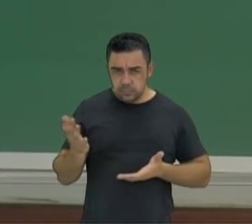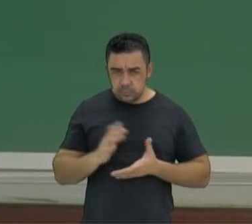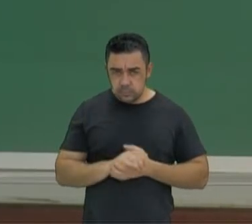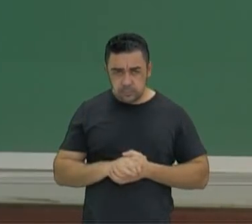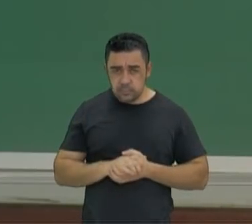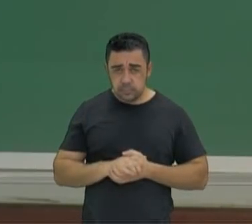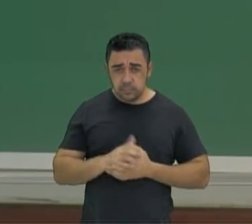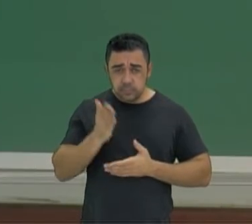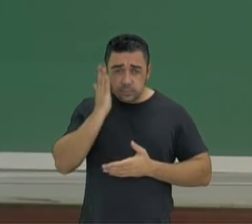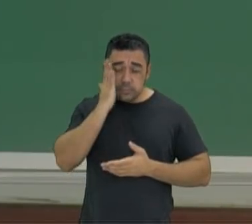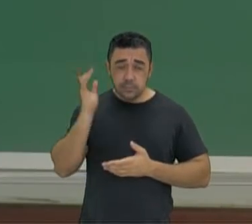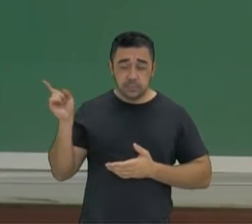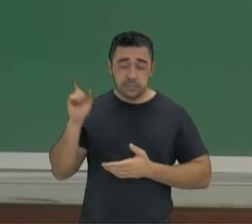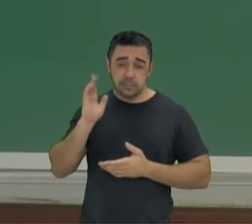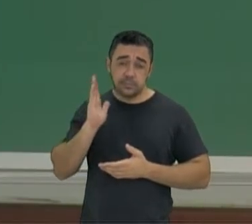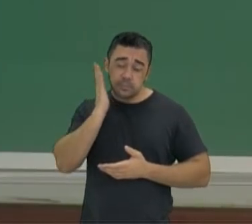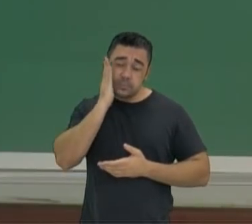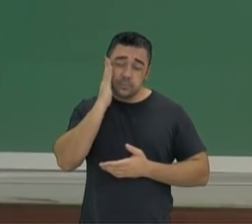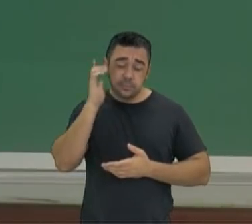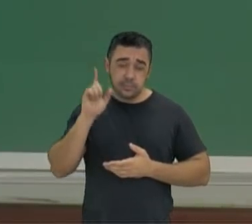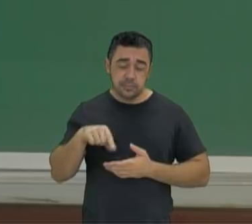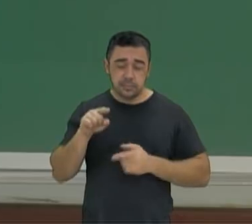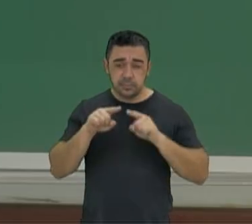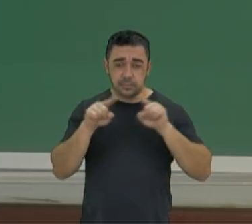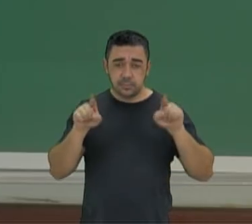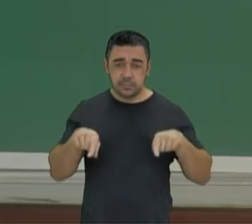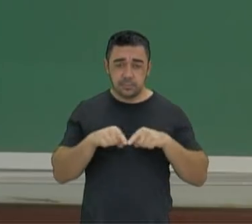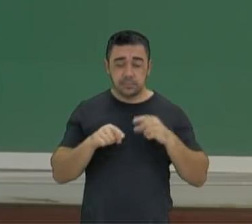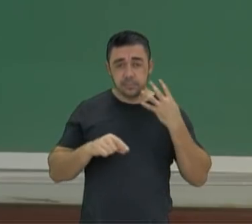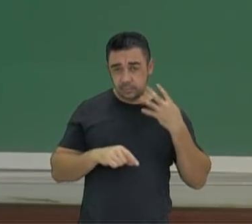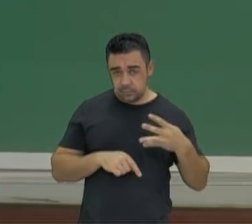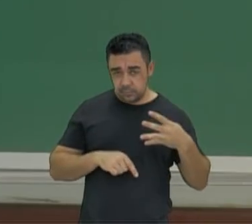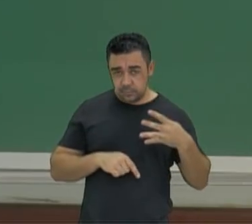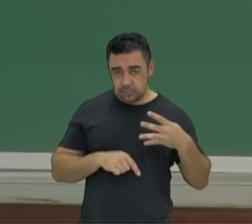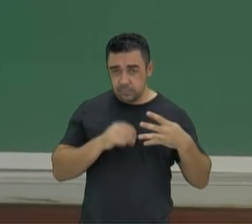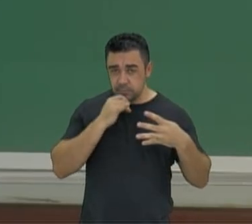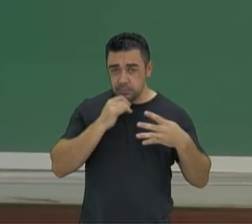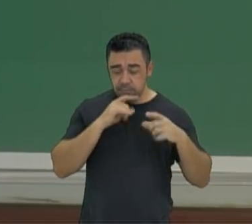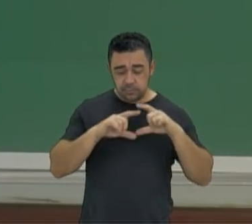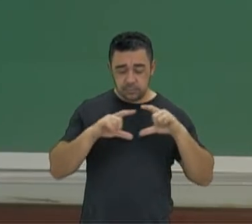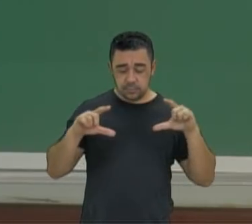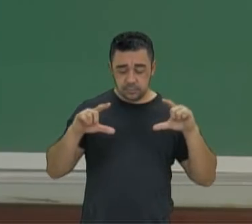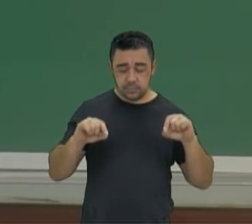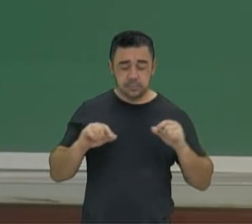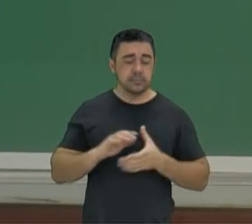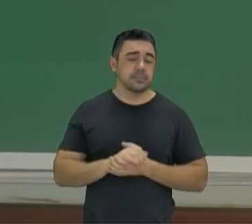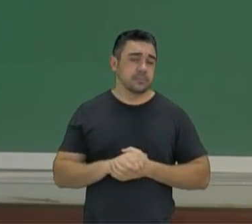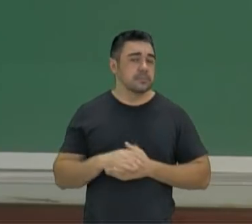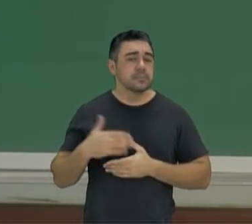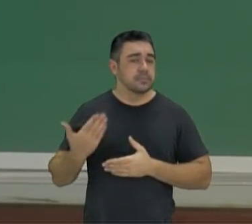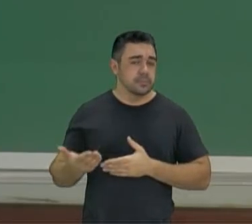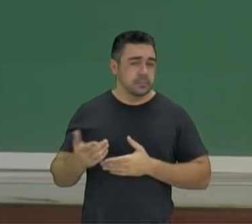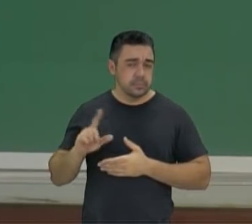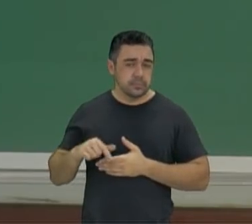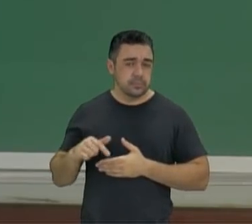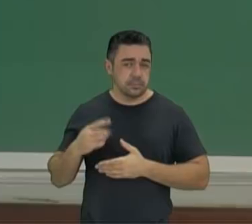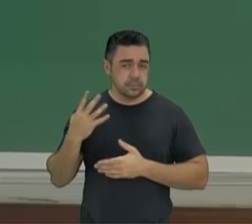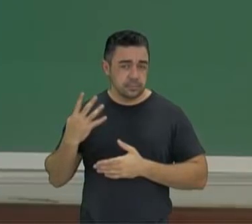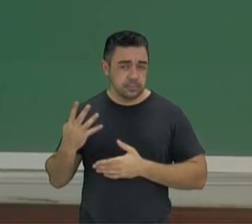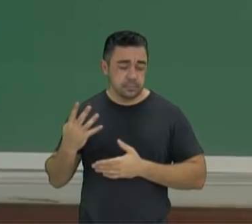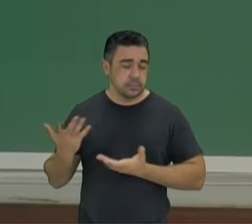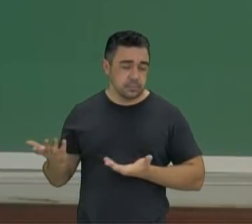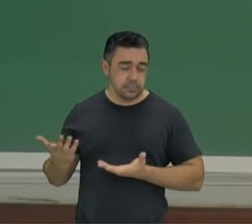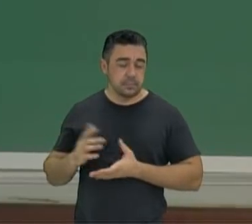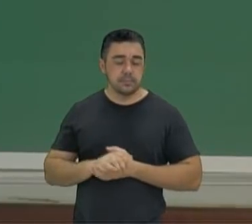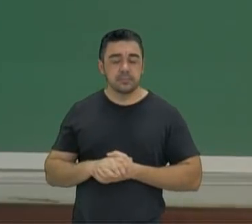uma? Não. Se eu sei que aqui eu tenho um retângulo, por exemplo, o que vai acontecer? Retângulo é um